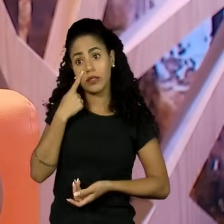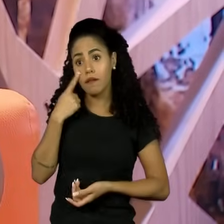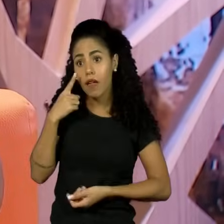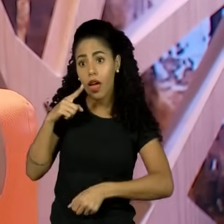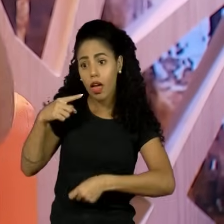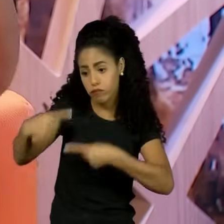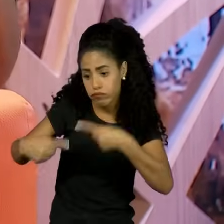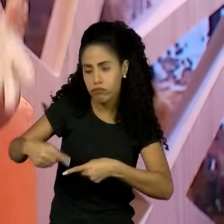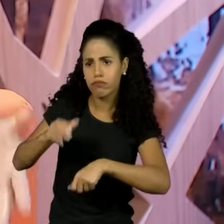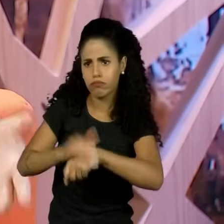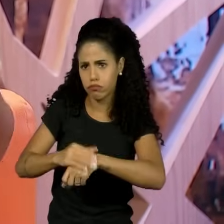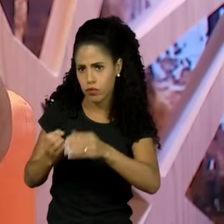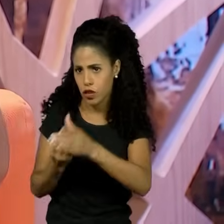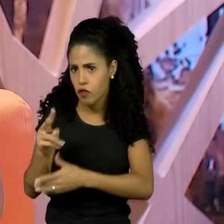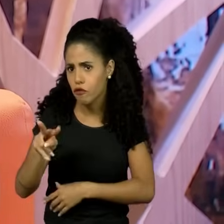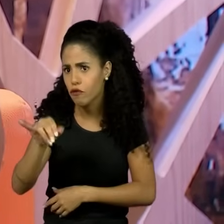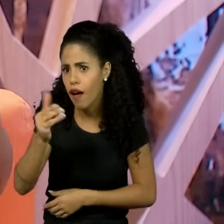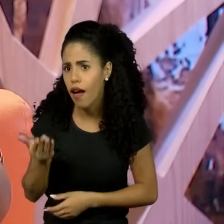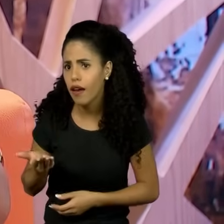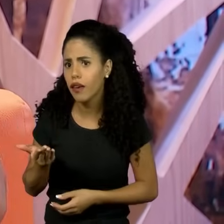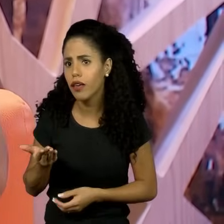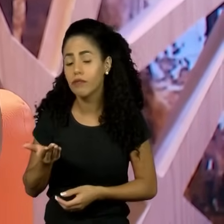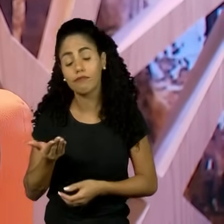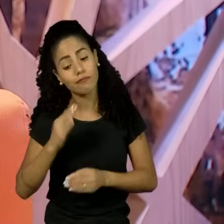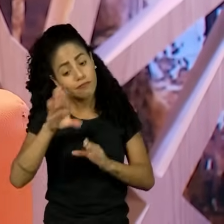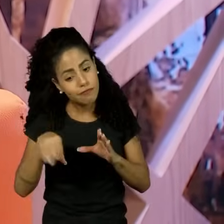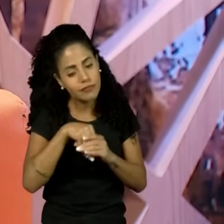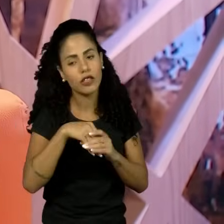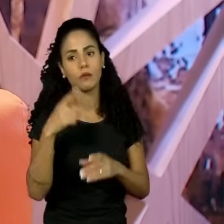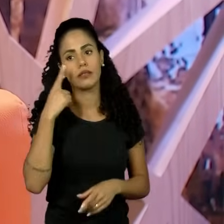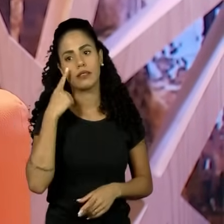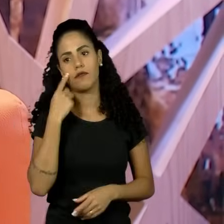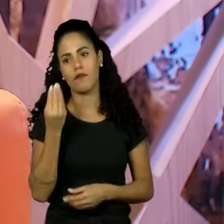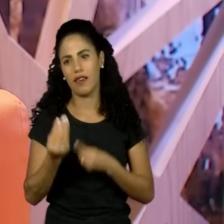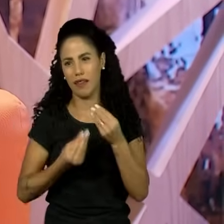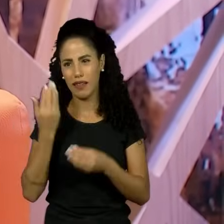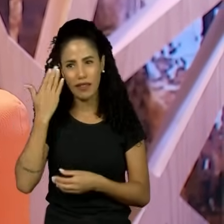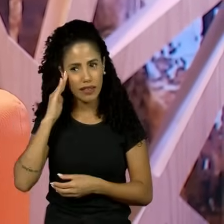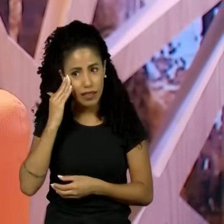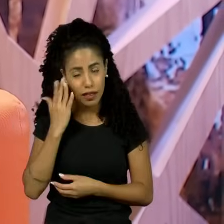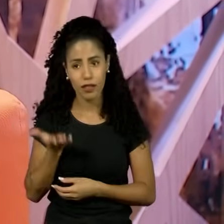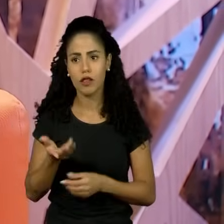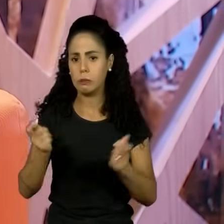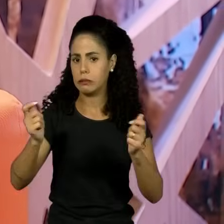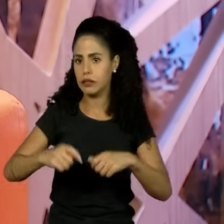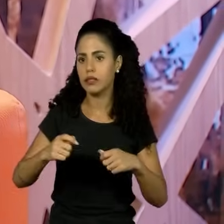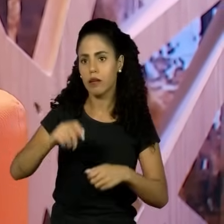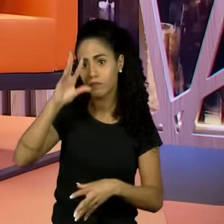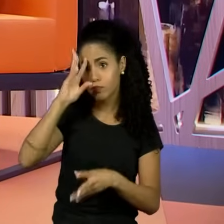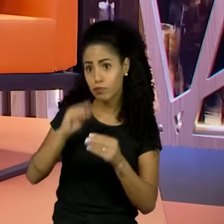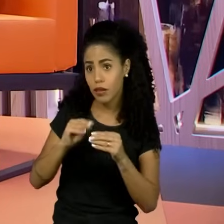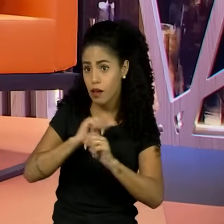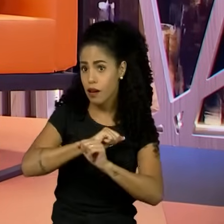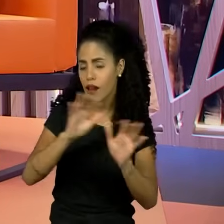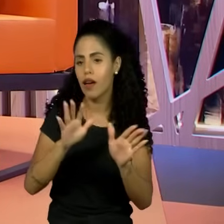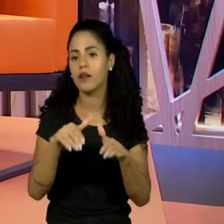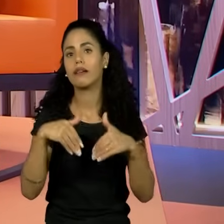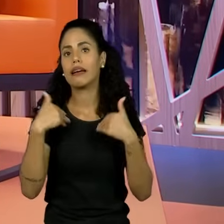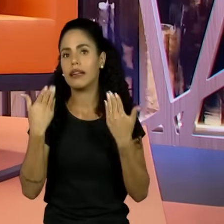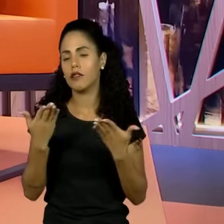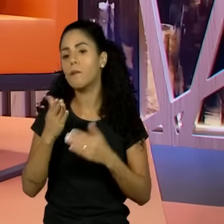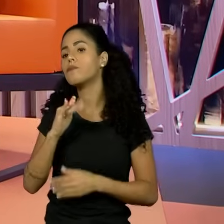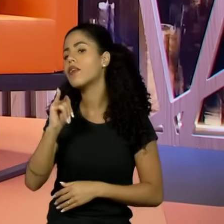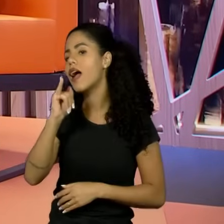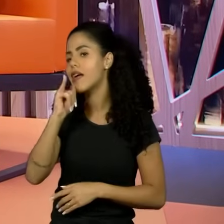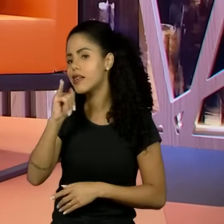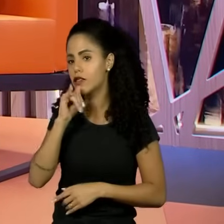dentro do esporte para que isso se transforme num espaço possível, nesse entendimento. Então, assim, por